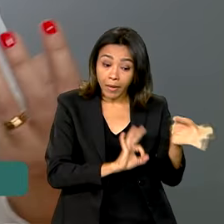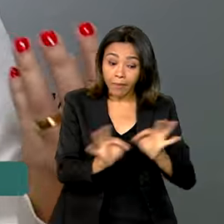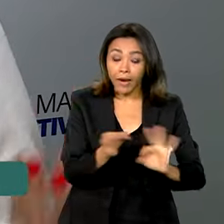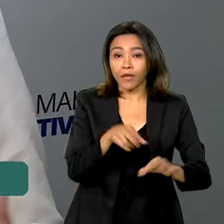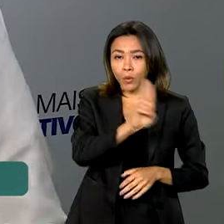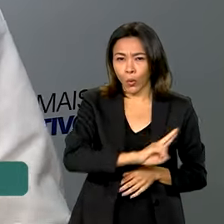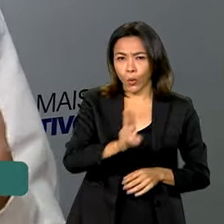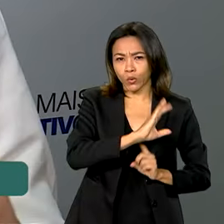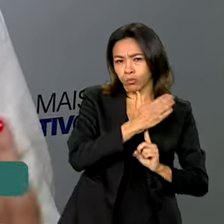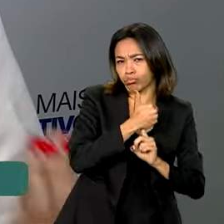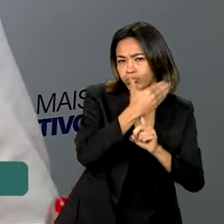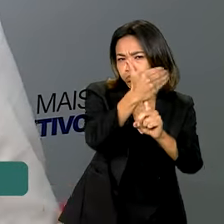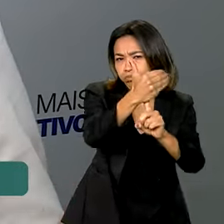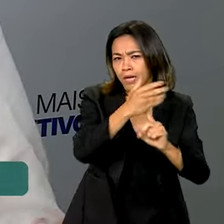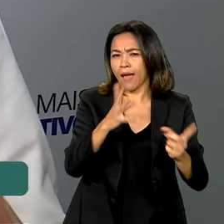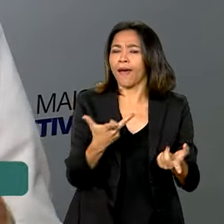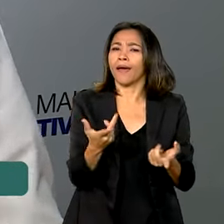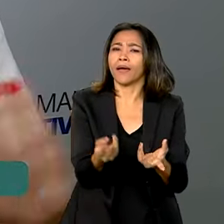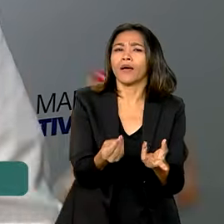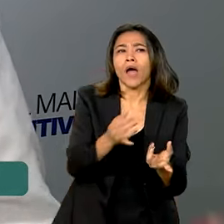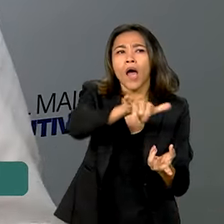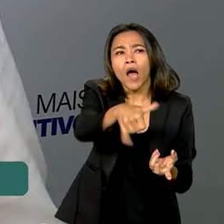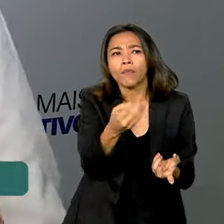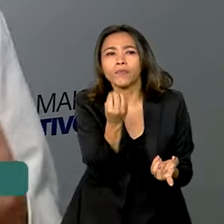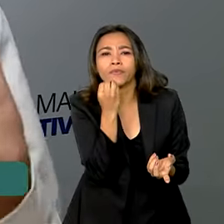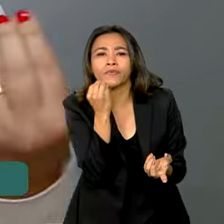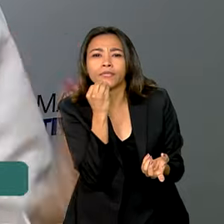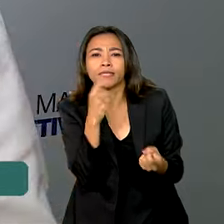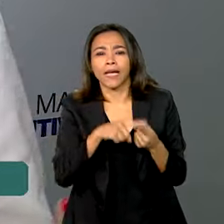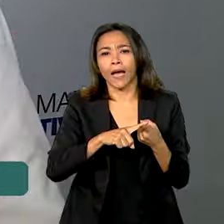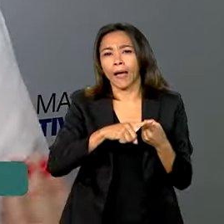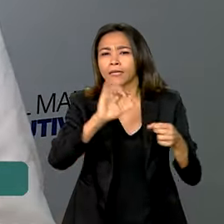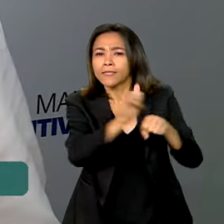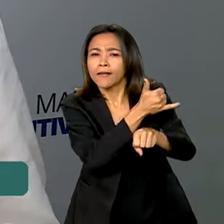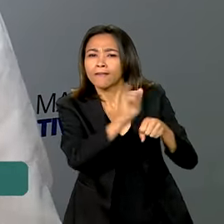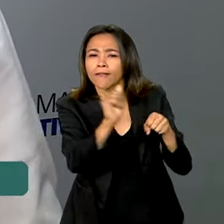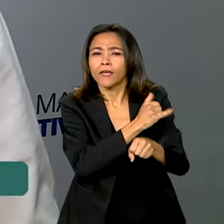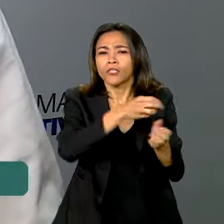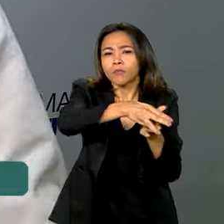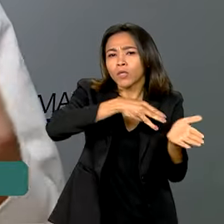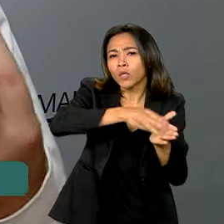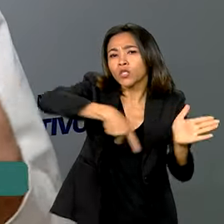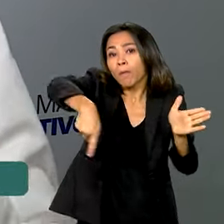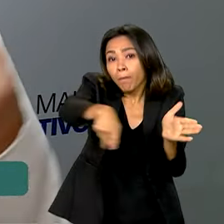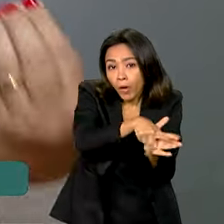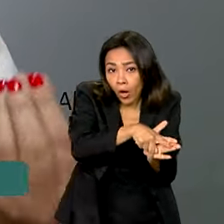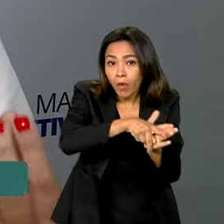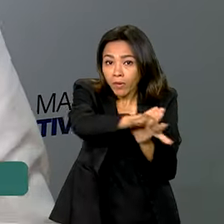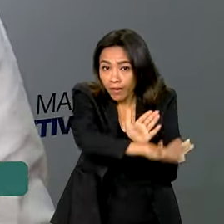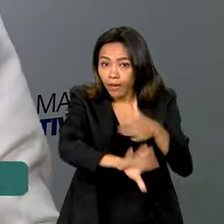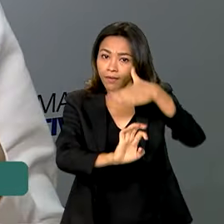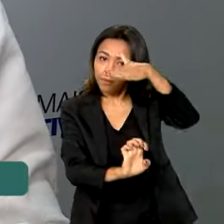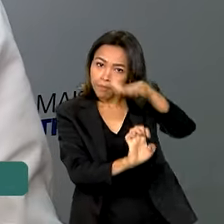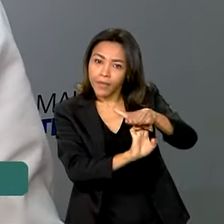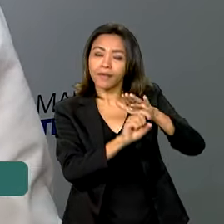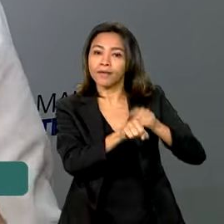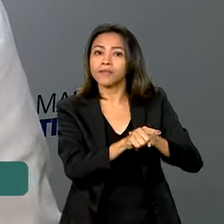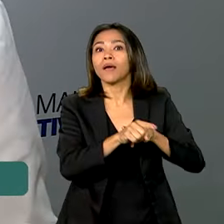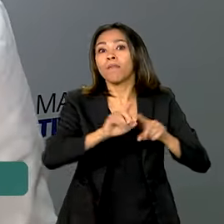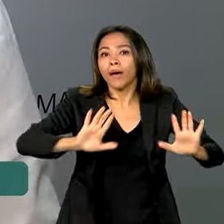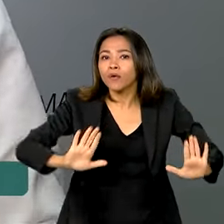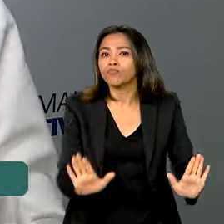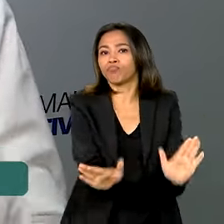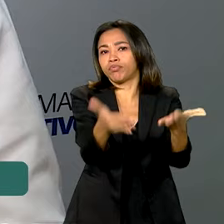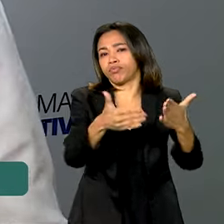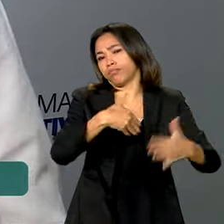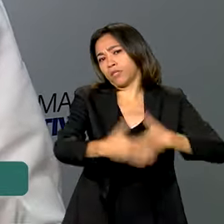você trazer a potencialização de alguns sensores, alguns métodos simples para você a potencializar o que é a sua